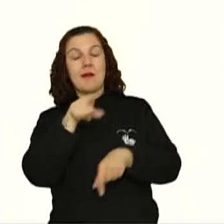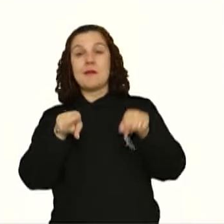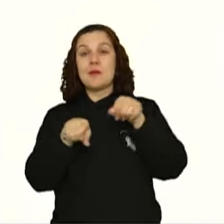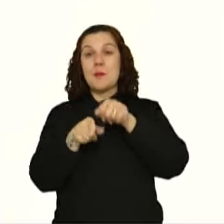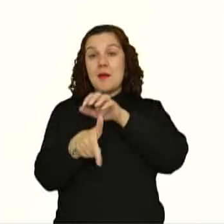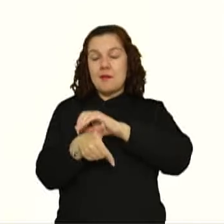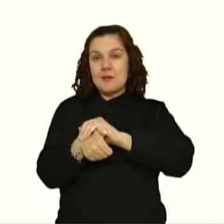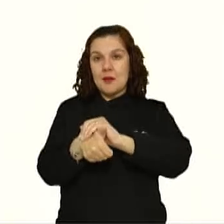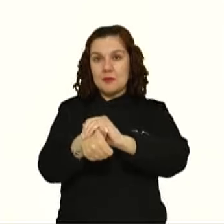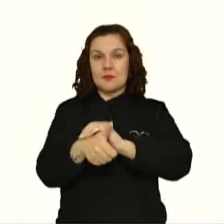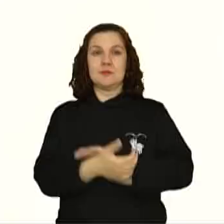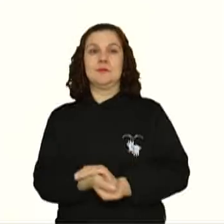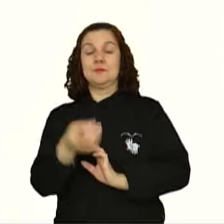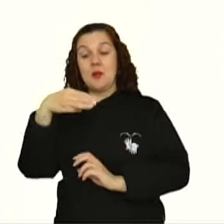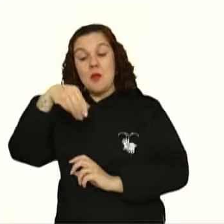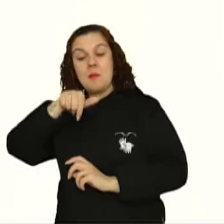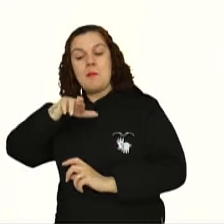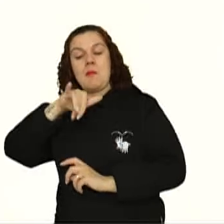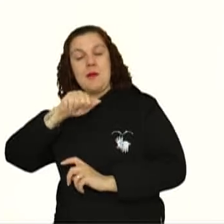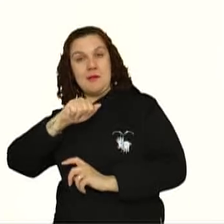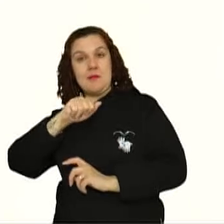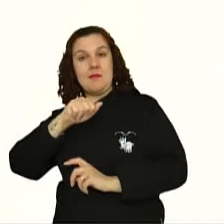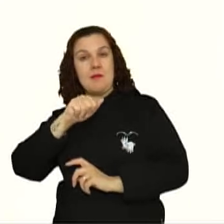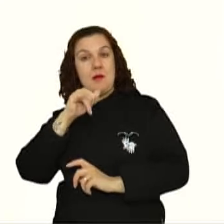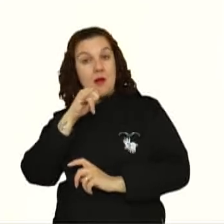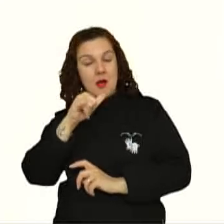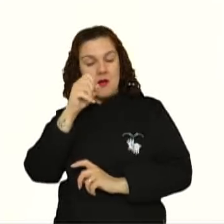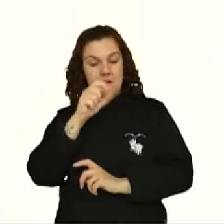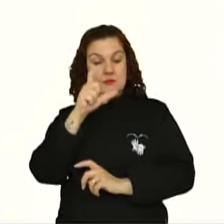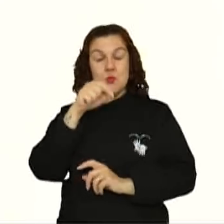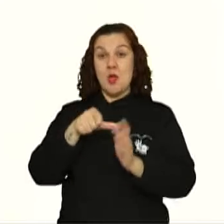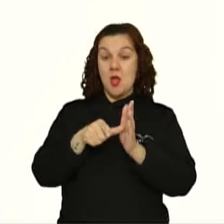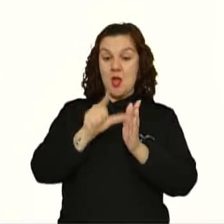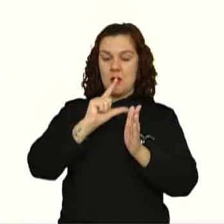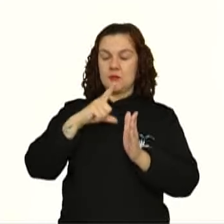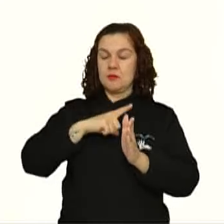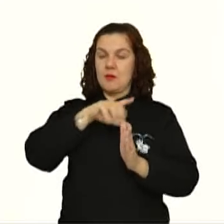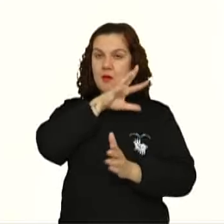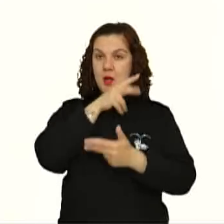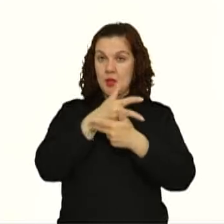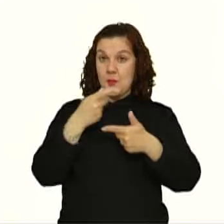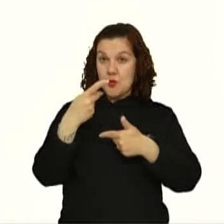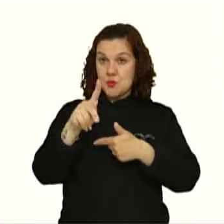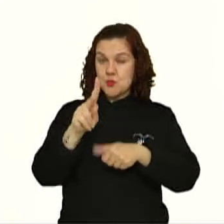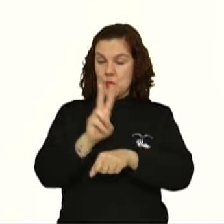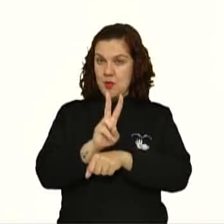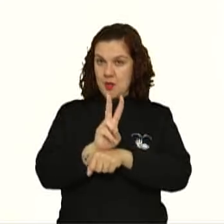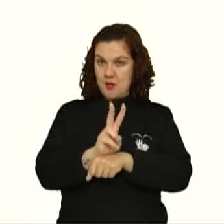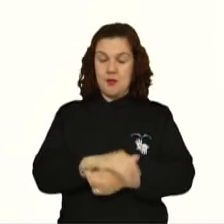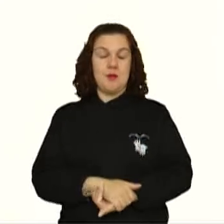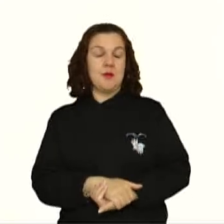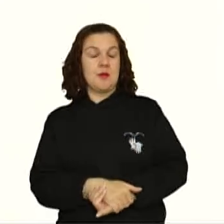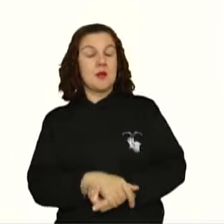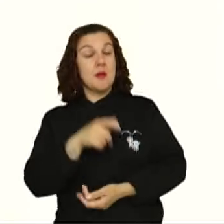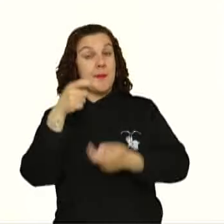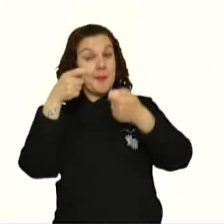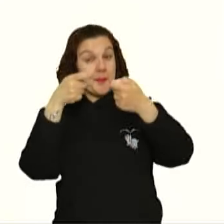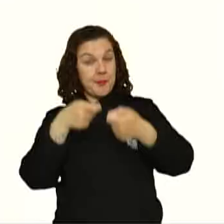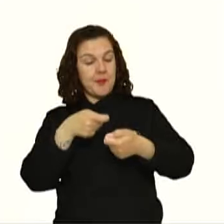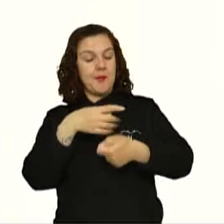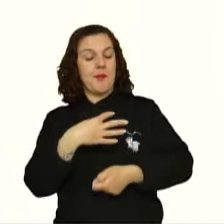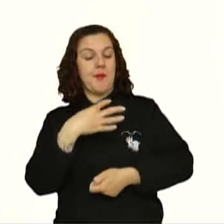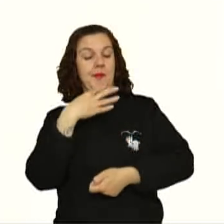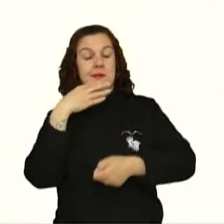jabutis. Maria Isabel alerta que, antes de ter um animal silvestre em sua tutoria, é preciso conhecer